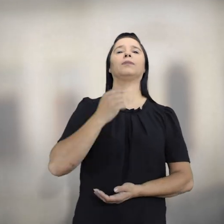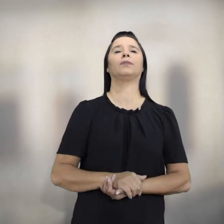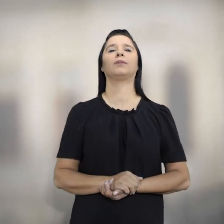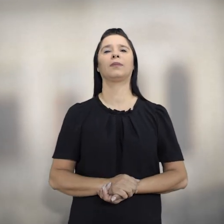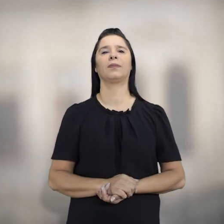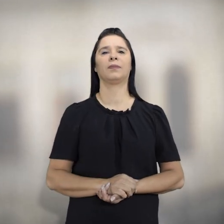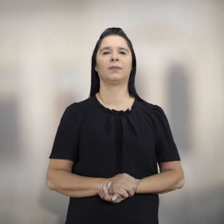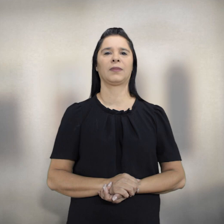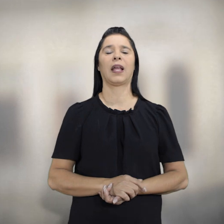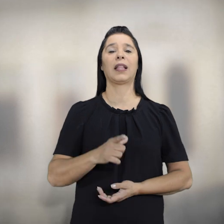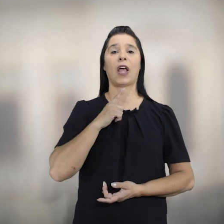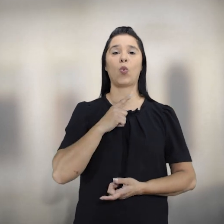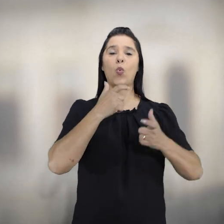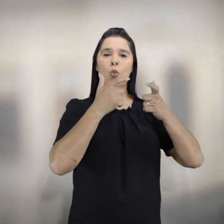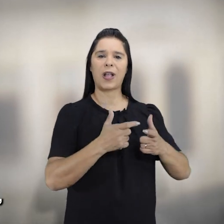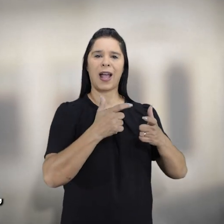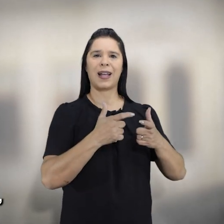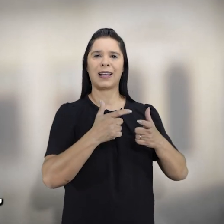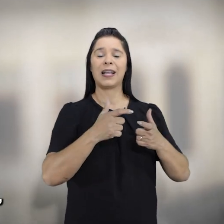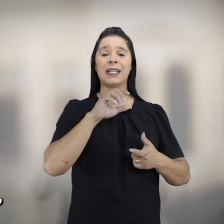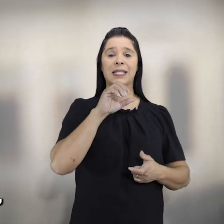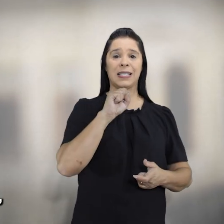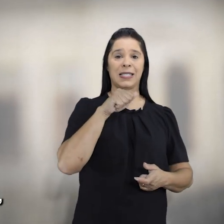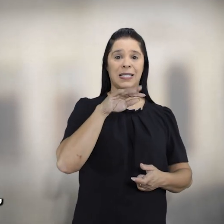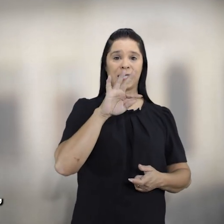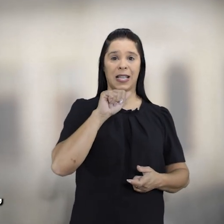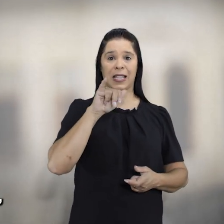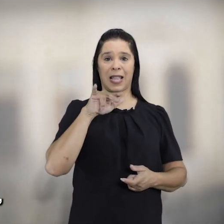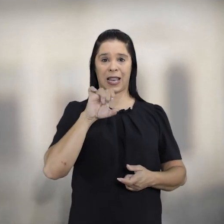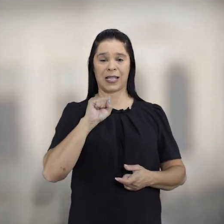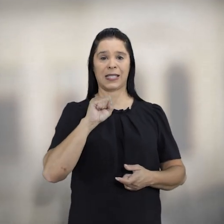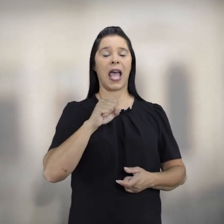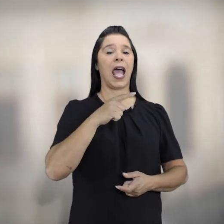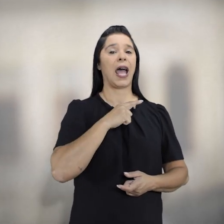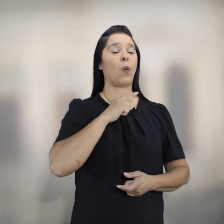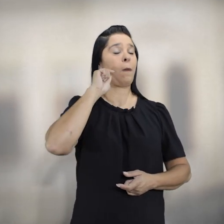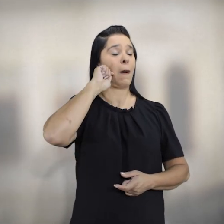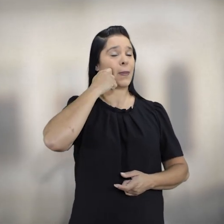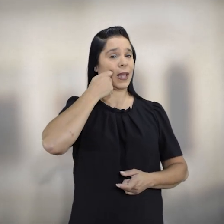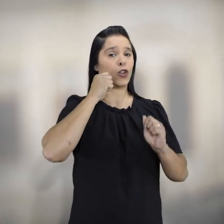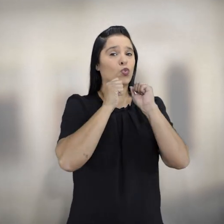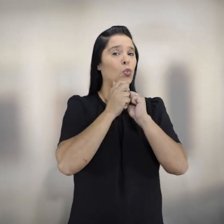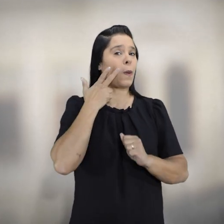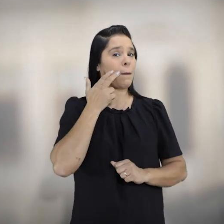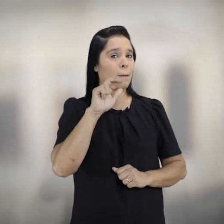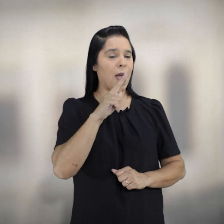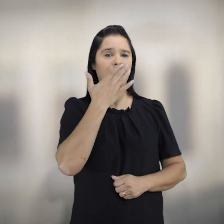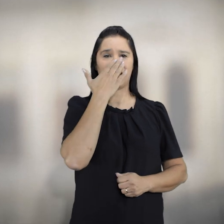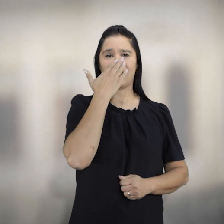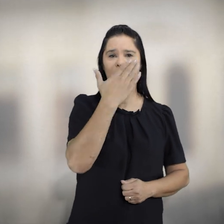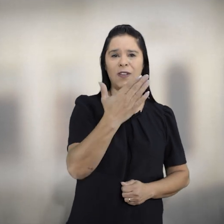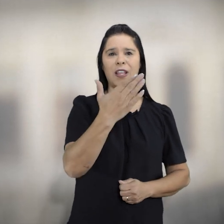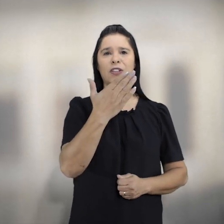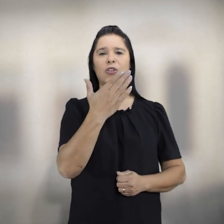como o point do momento era Santa Inês, que era uma padaria com barzinho juntos, e lá em frente havia um senhor